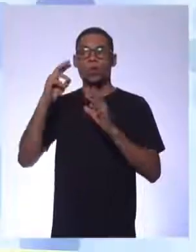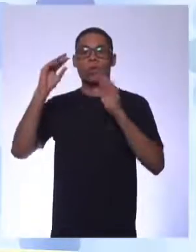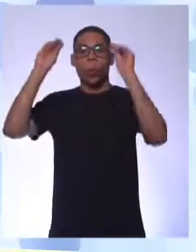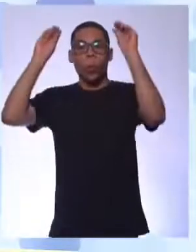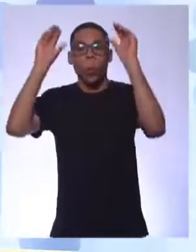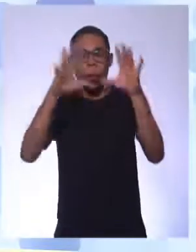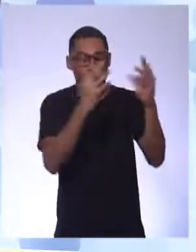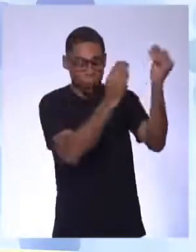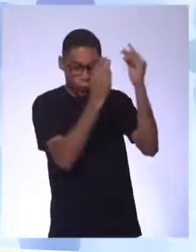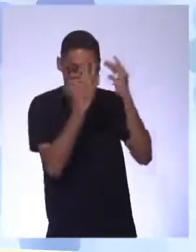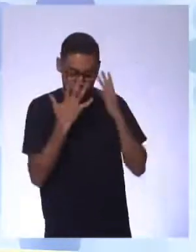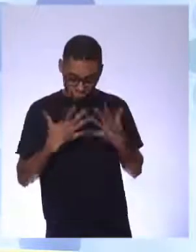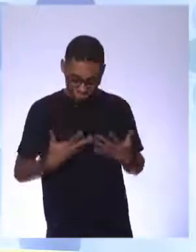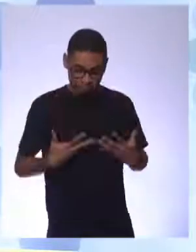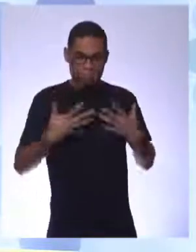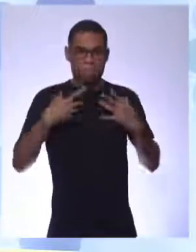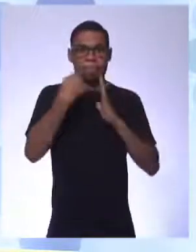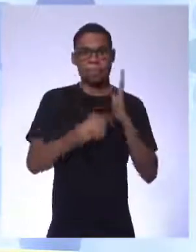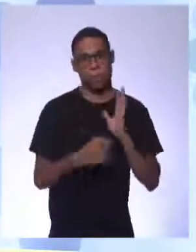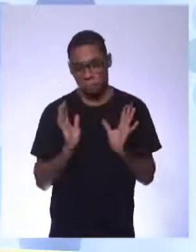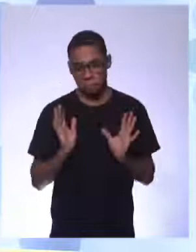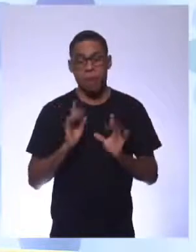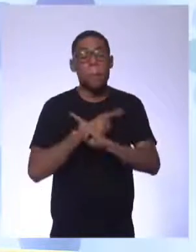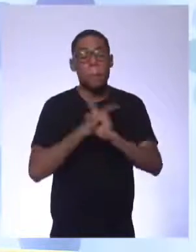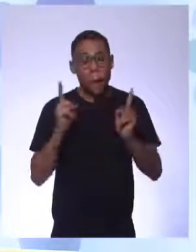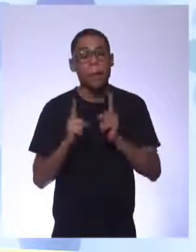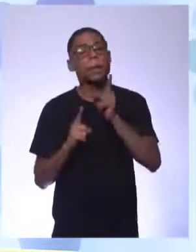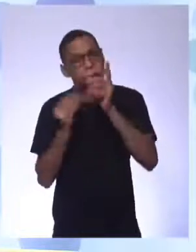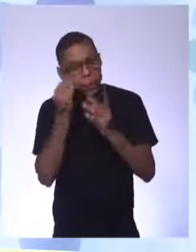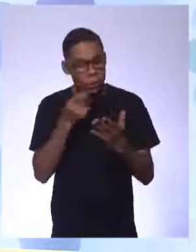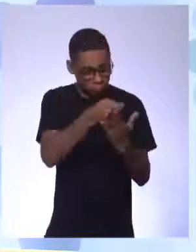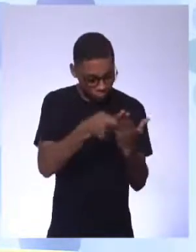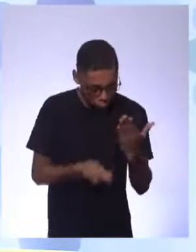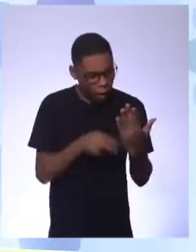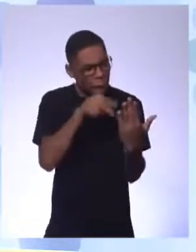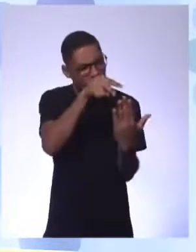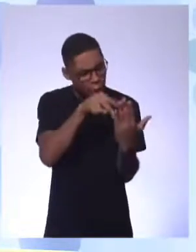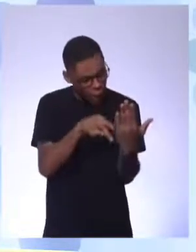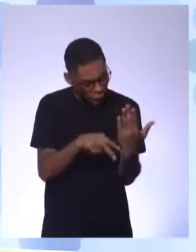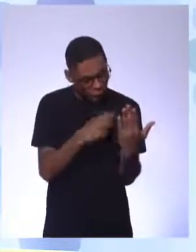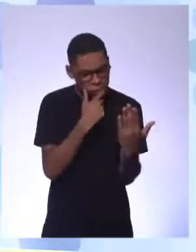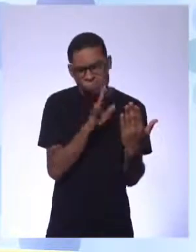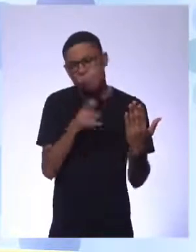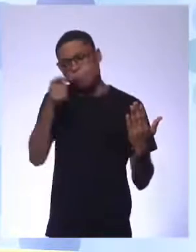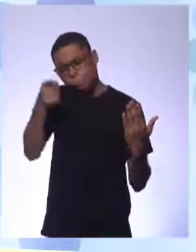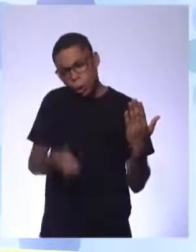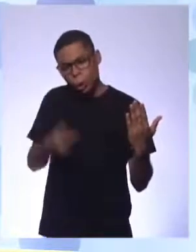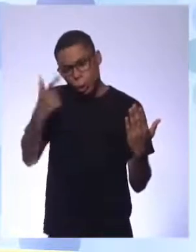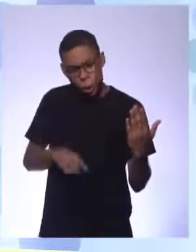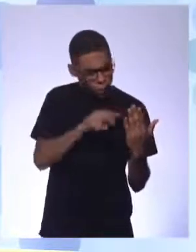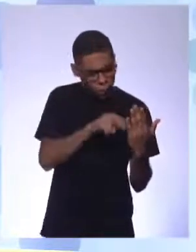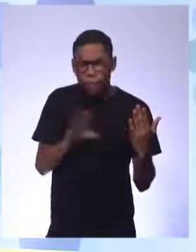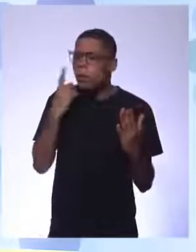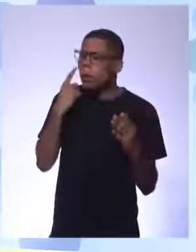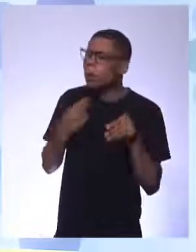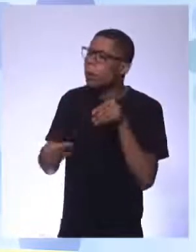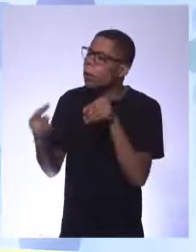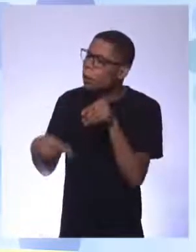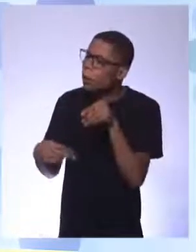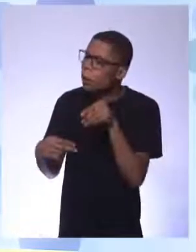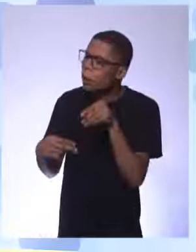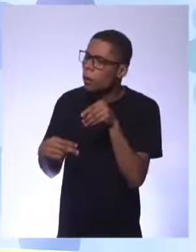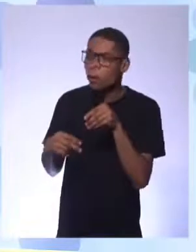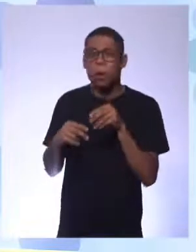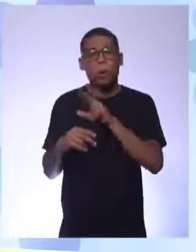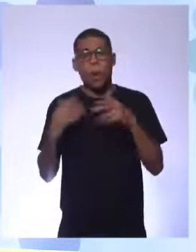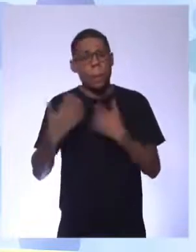cara pegou e escreveu o negócio. Ou seja, escreva o seu texto, reescreva-o, leia-o, reescreva-o, peça para as pessoas lerem também. Nossa, não é